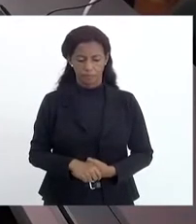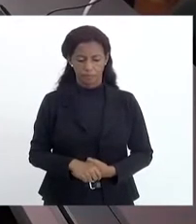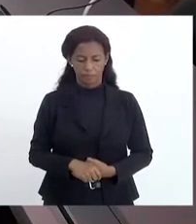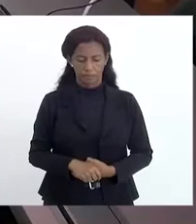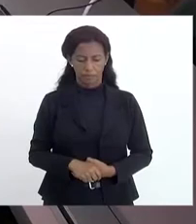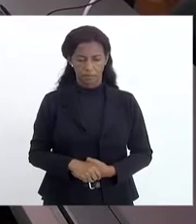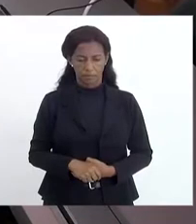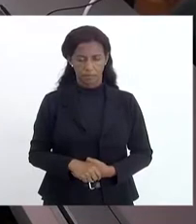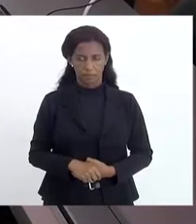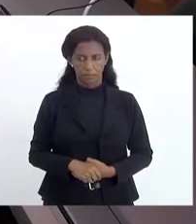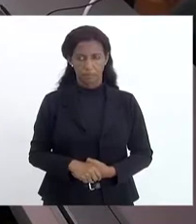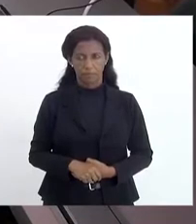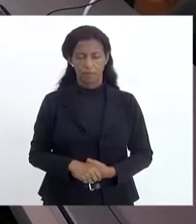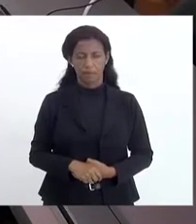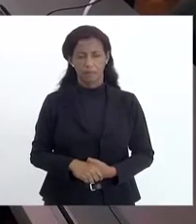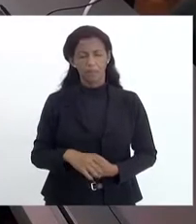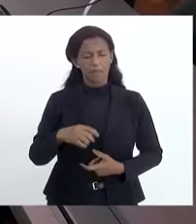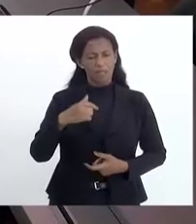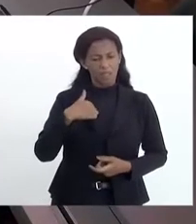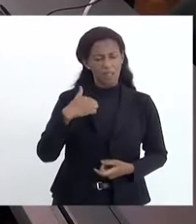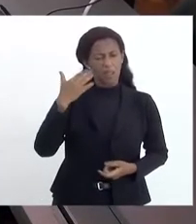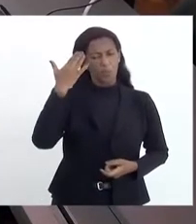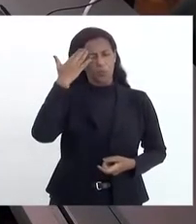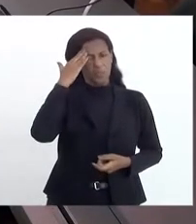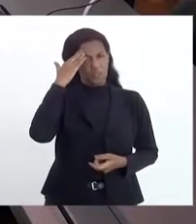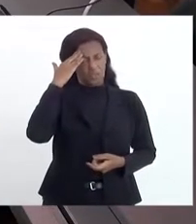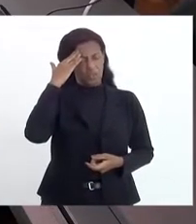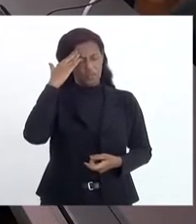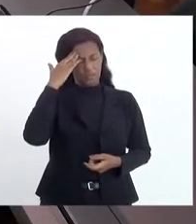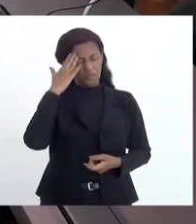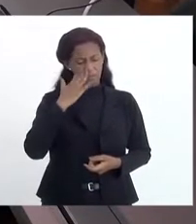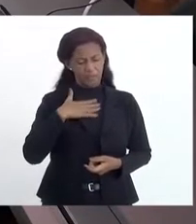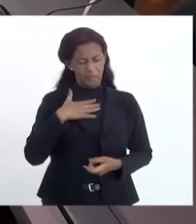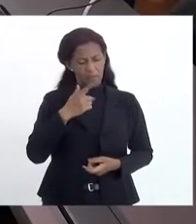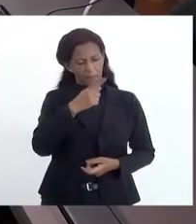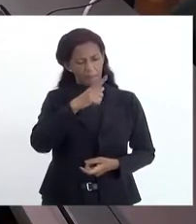Eu entendi aqui que o projeto do deputado Zaca